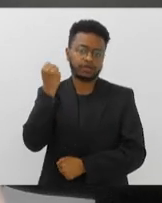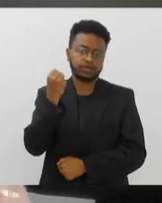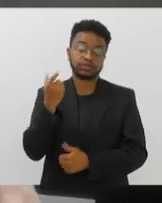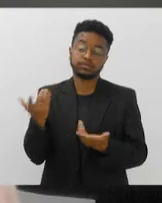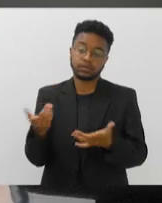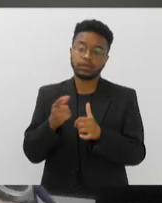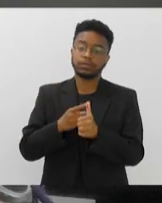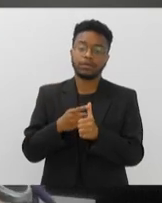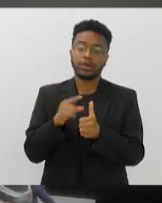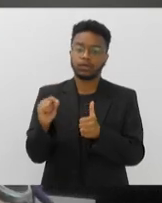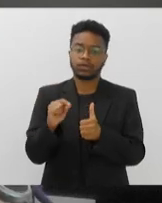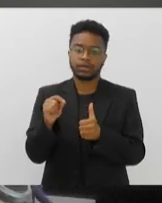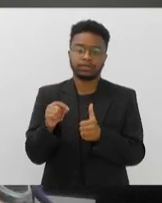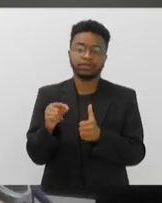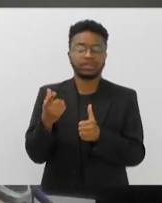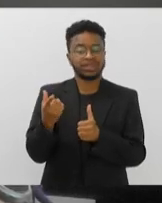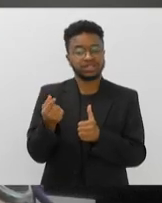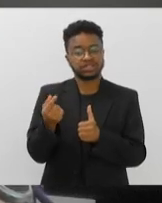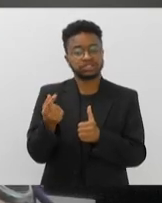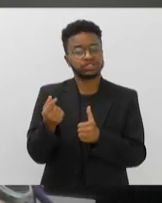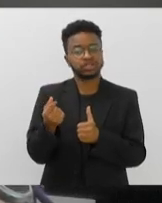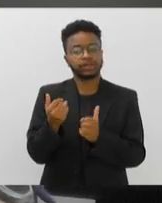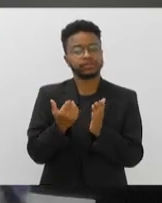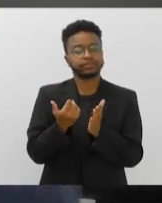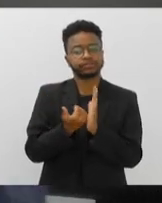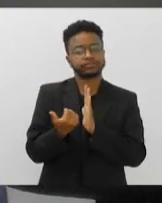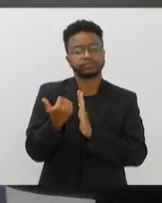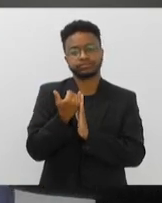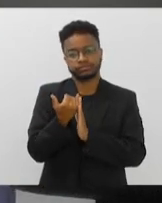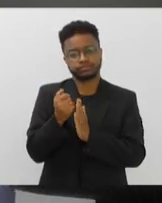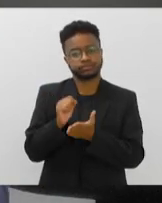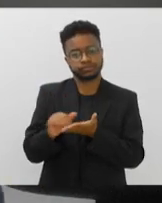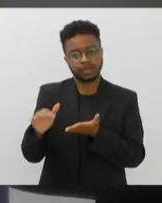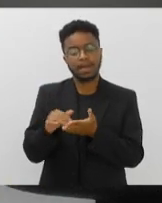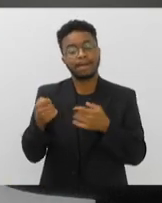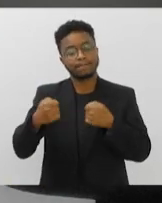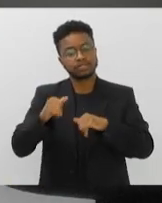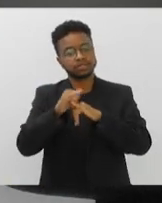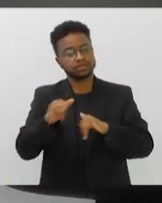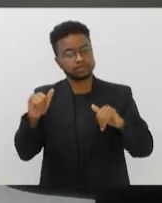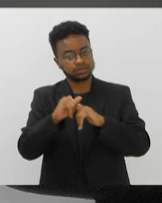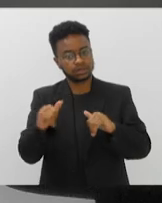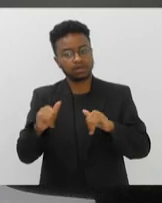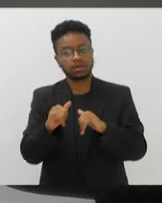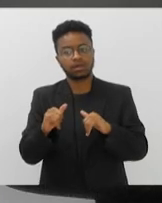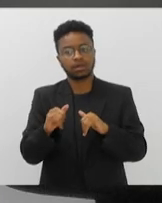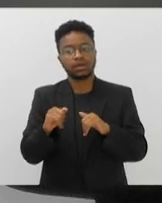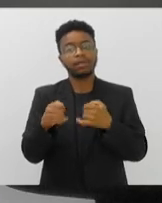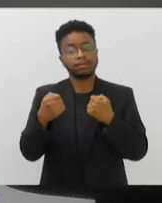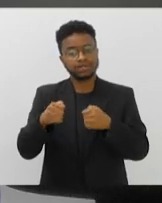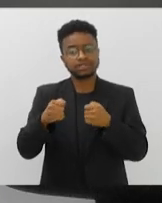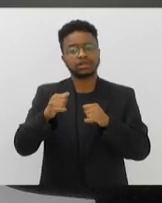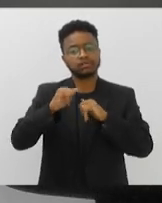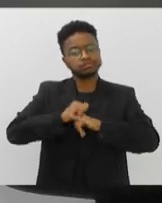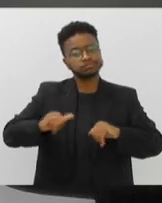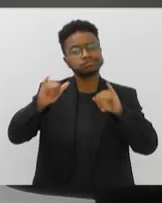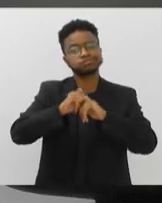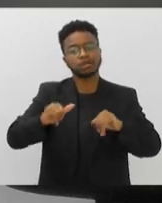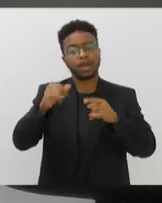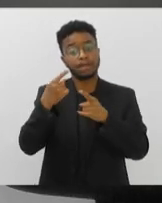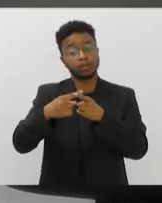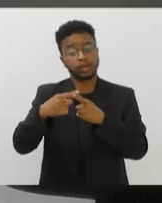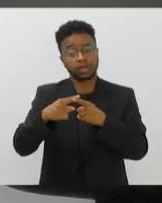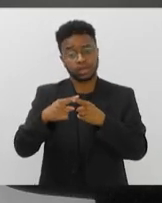questão muito dinheiro per passando por ali tem que fazer essas campanhas tem que gastar sola de sapato e saliva sabe por que porque quando